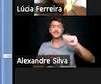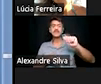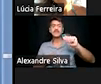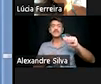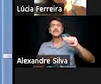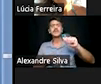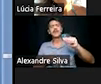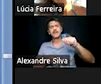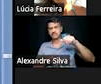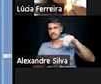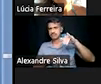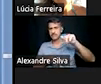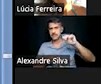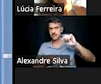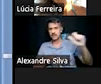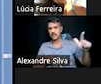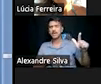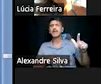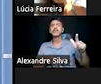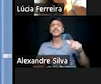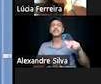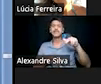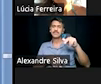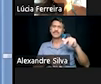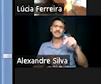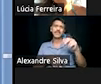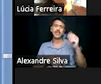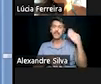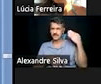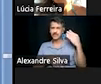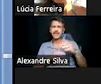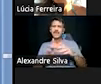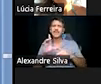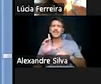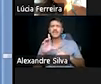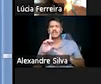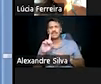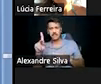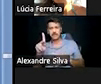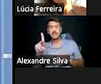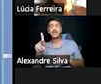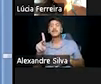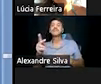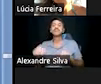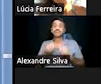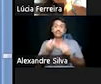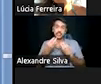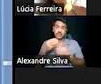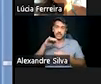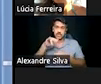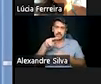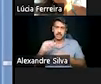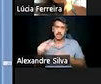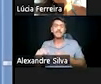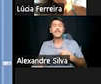porque na ocasião não era a Agência Nacional de Mineração, era o Departamento Nacional da Produção Mineral. E Getúlio Vargas vai estar